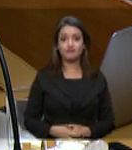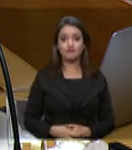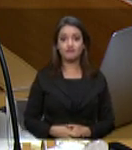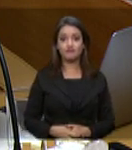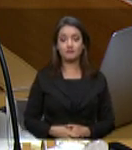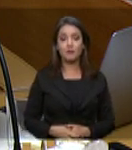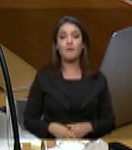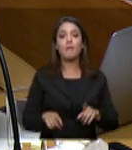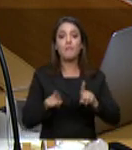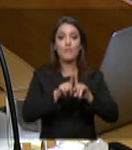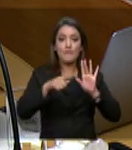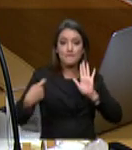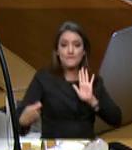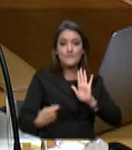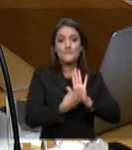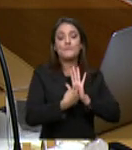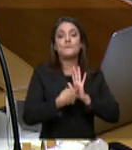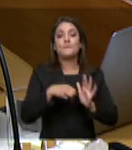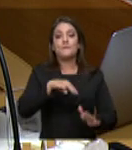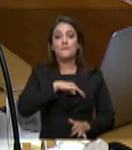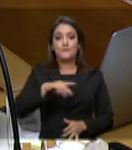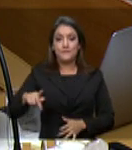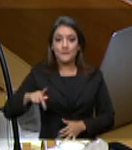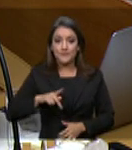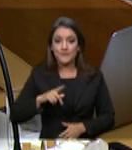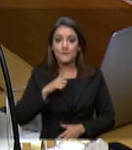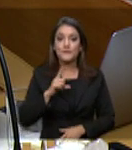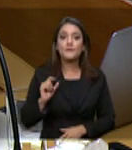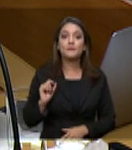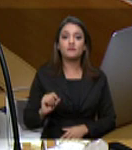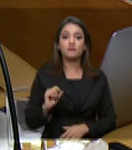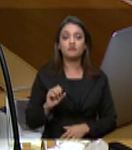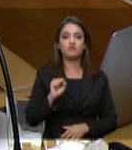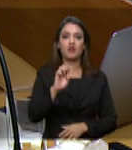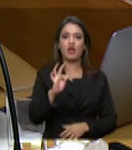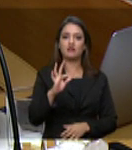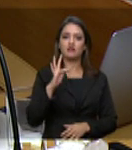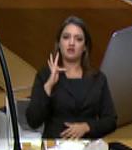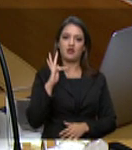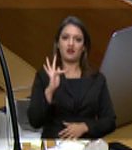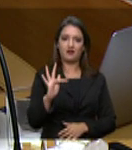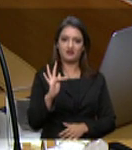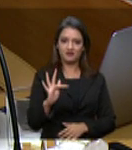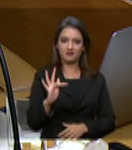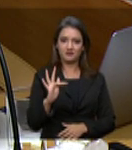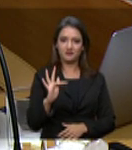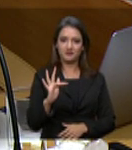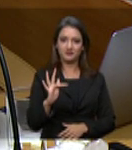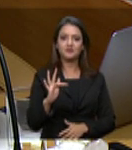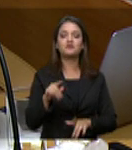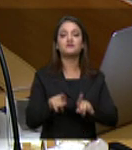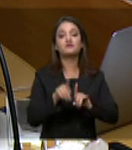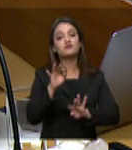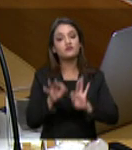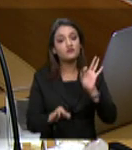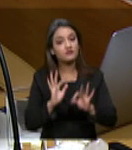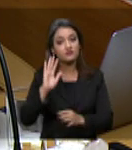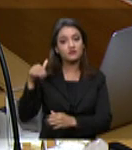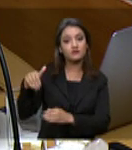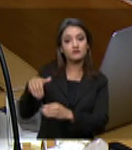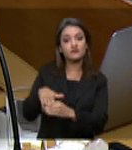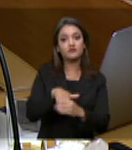e ainda na denúncia do ministério público consta o Supremo Tribunal Federal EA justiça